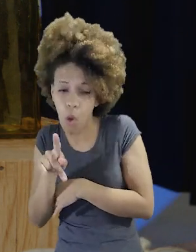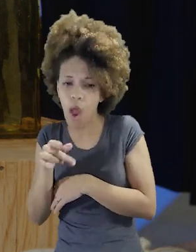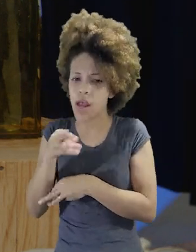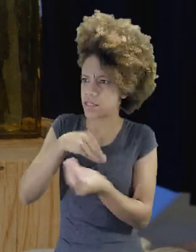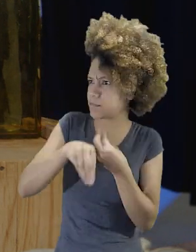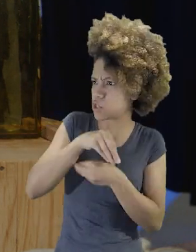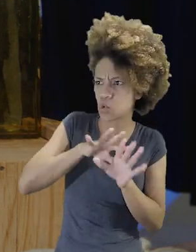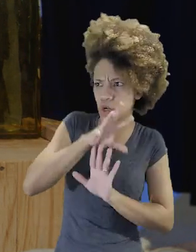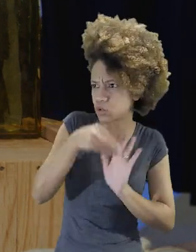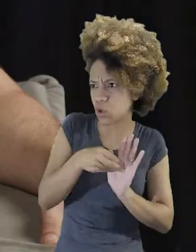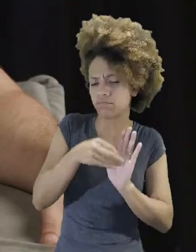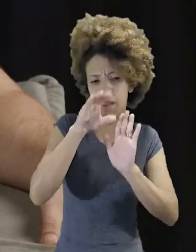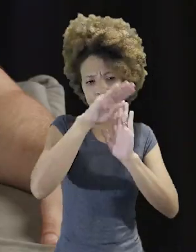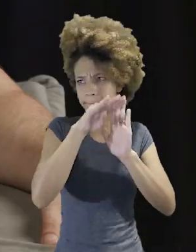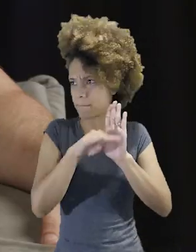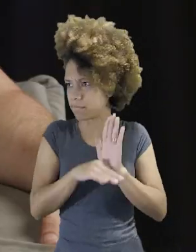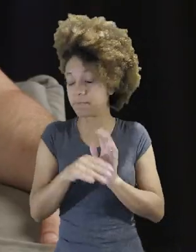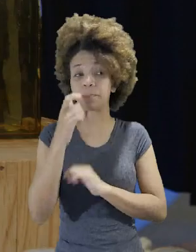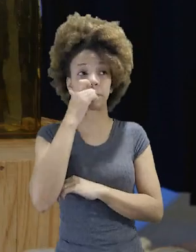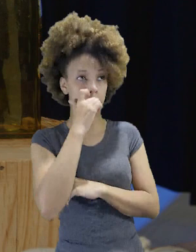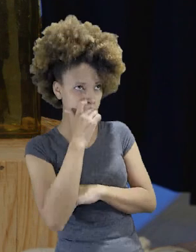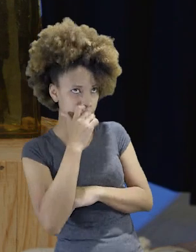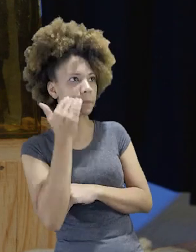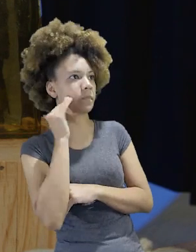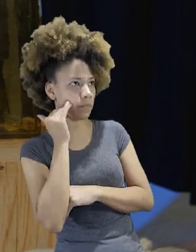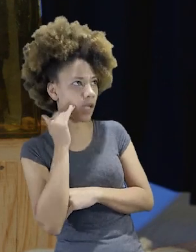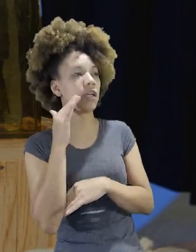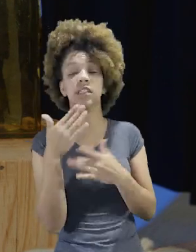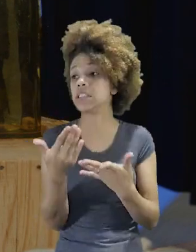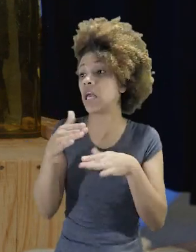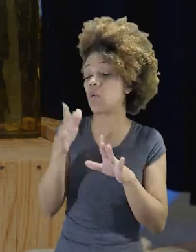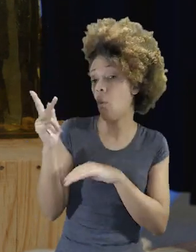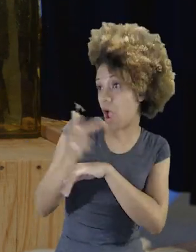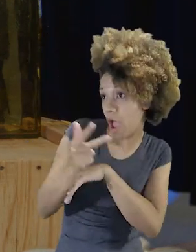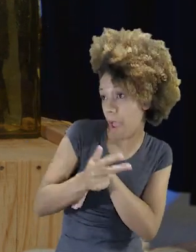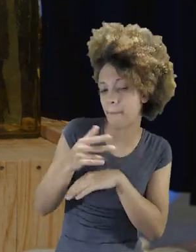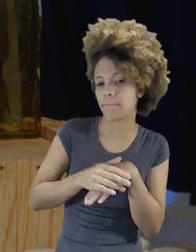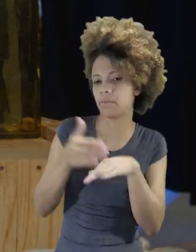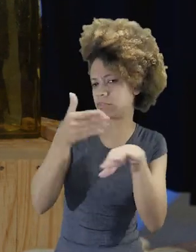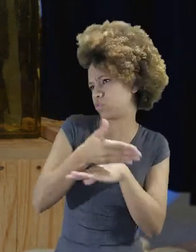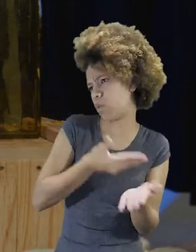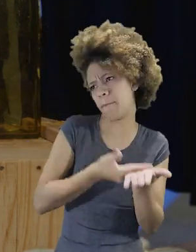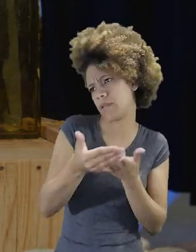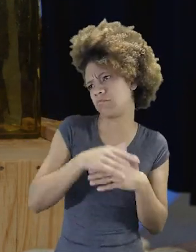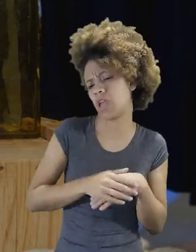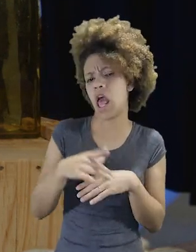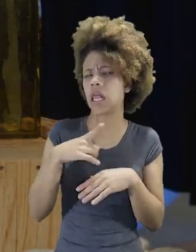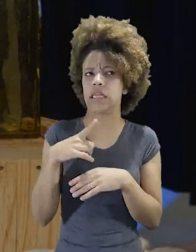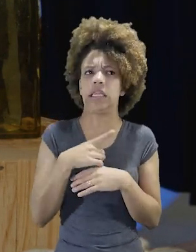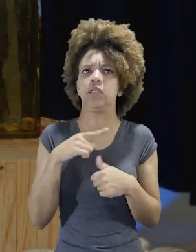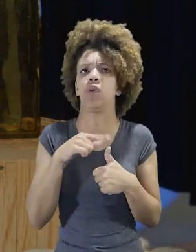eles misturam todas essas coisas e o rap e tava no no presente desde o começo